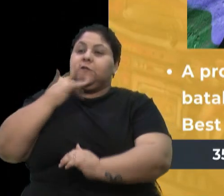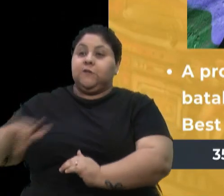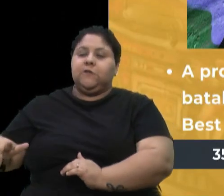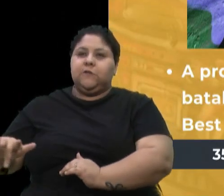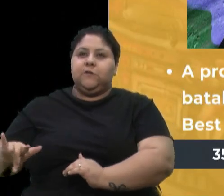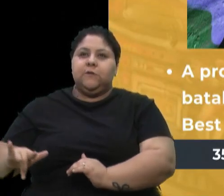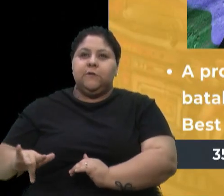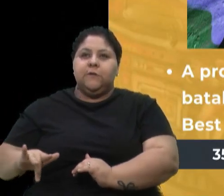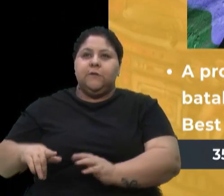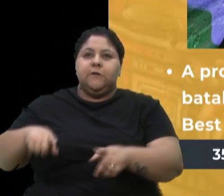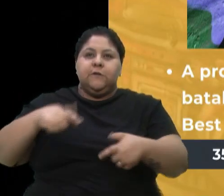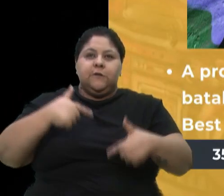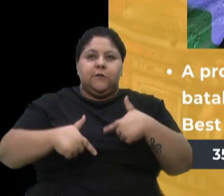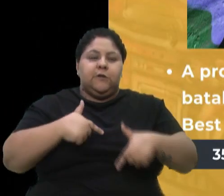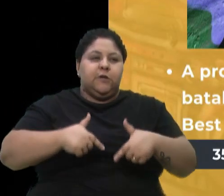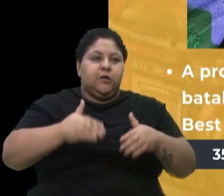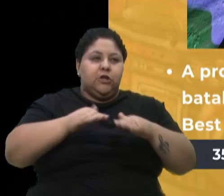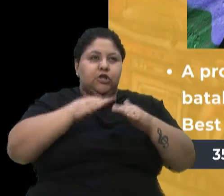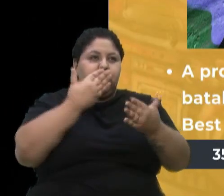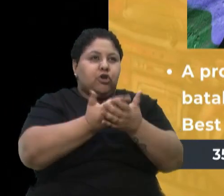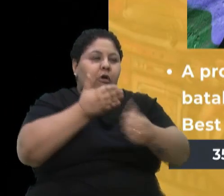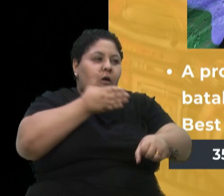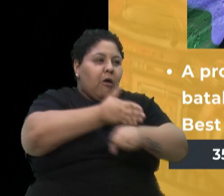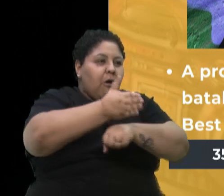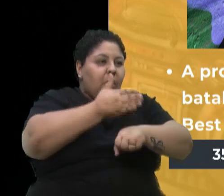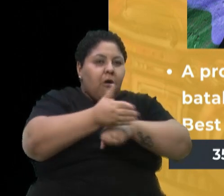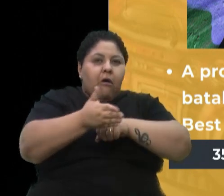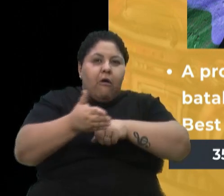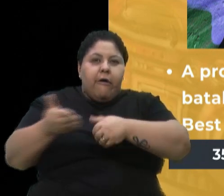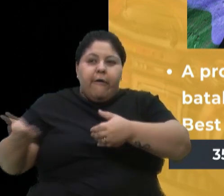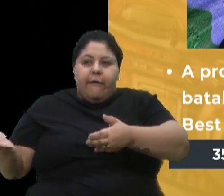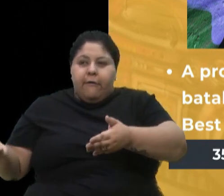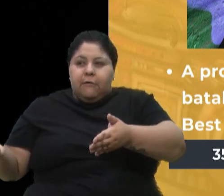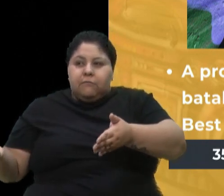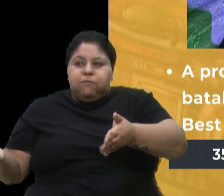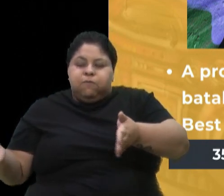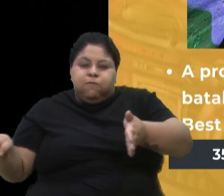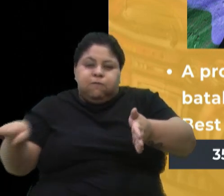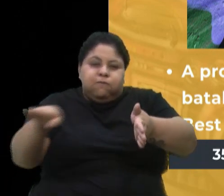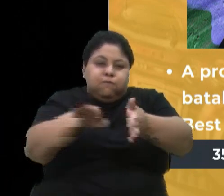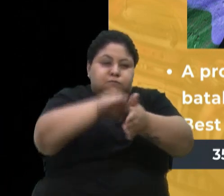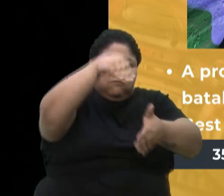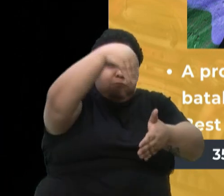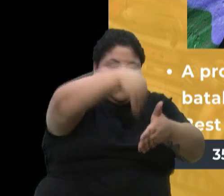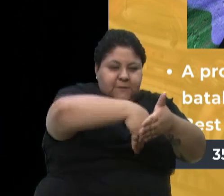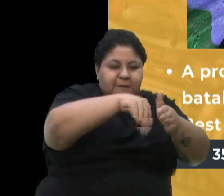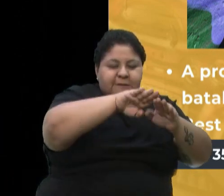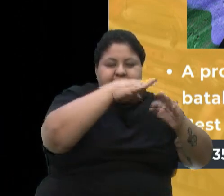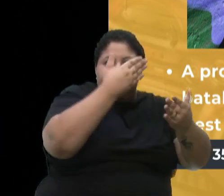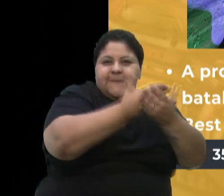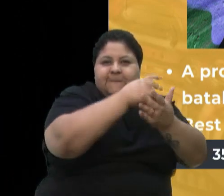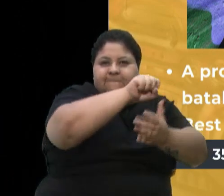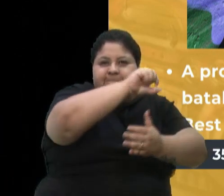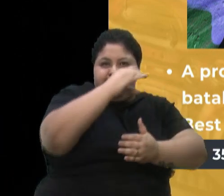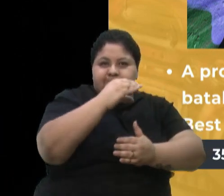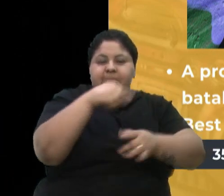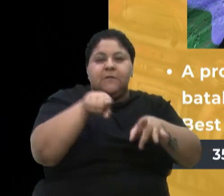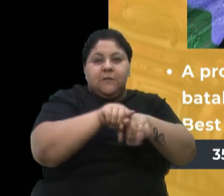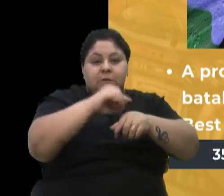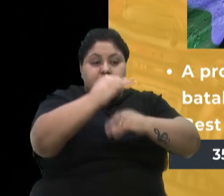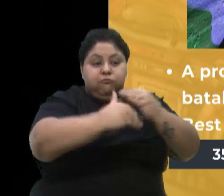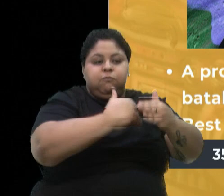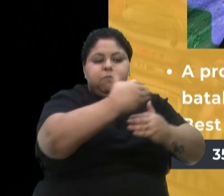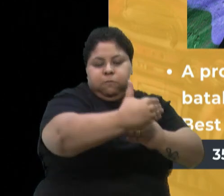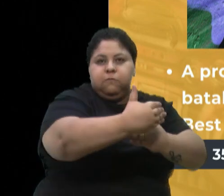indo visitar, trazendo toda essa arte de rua para dentro da Escola Santa Catarina e também na parte externa, né, porque